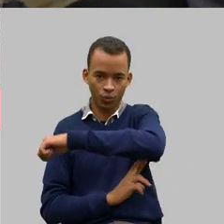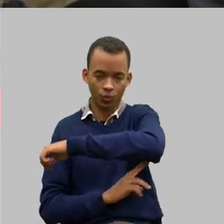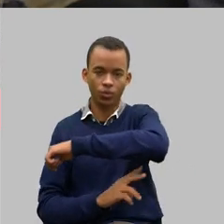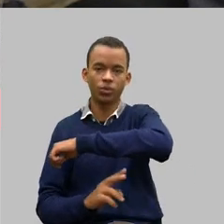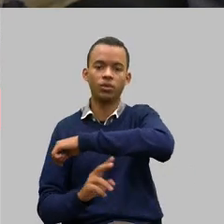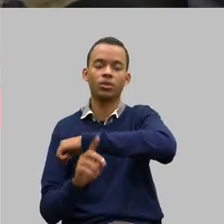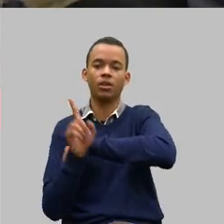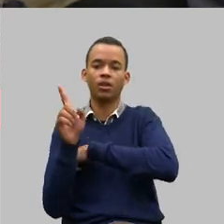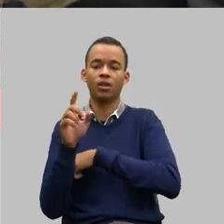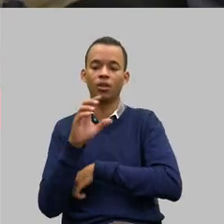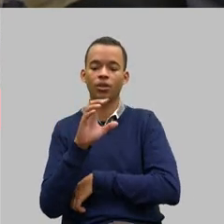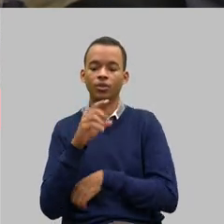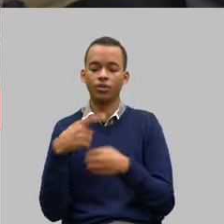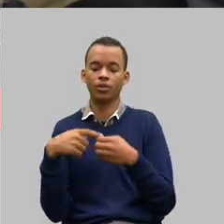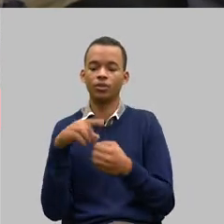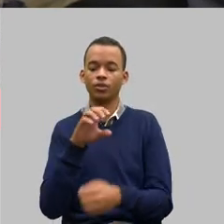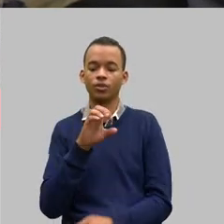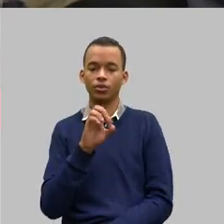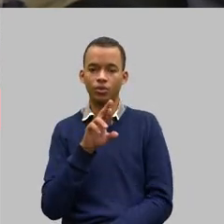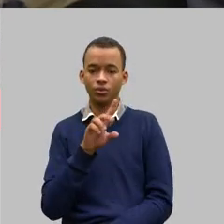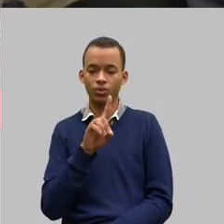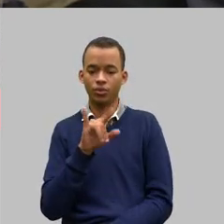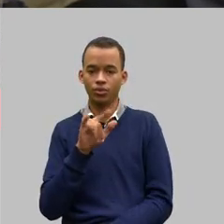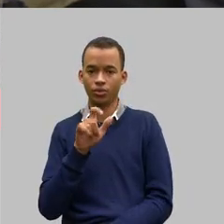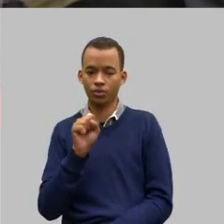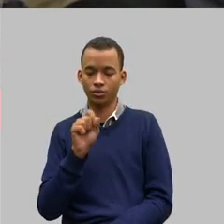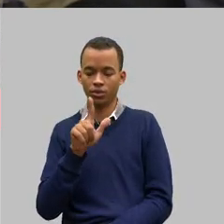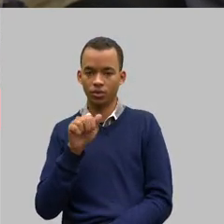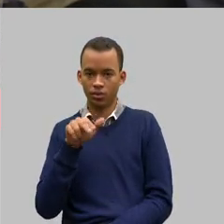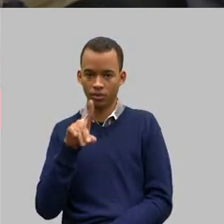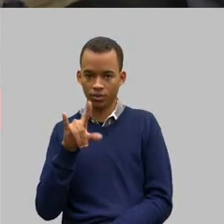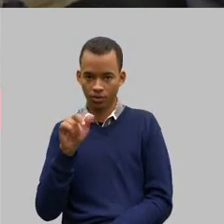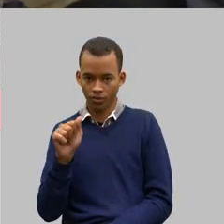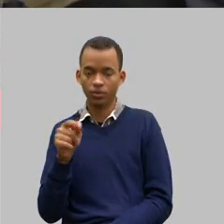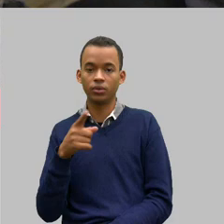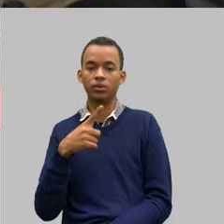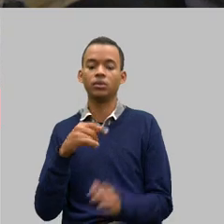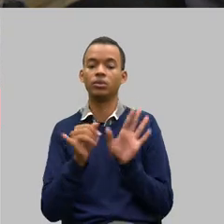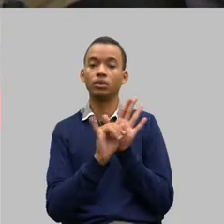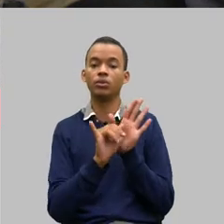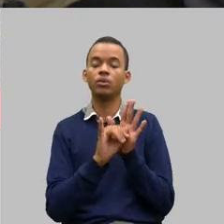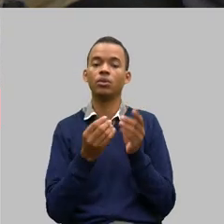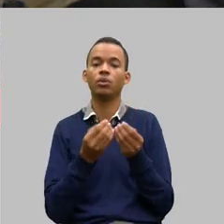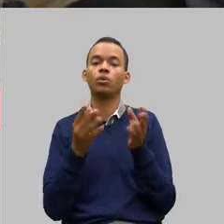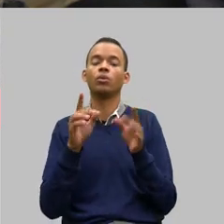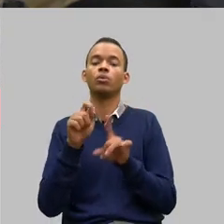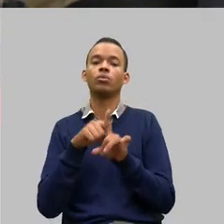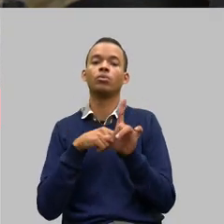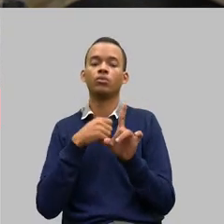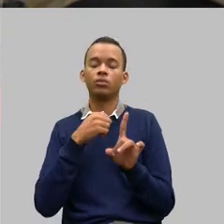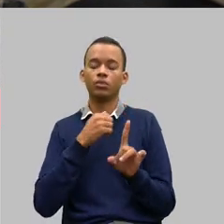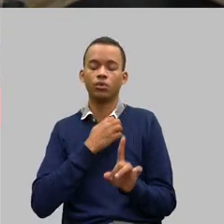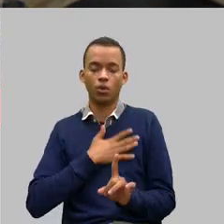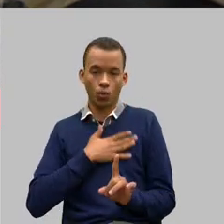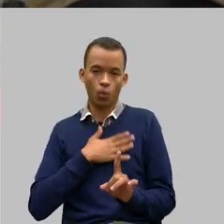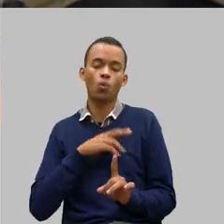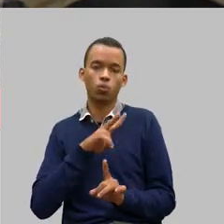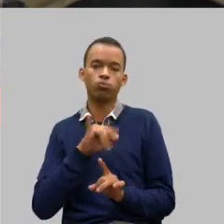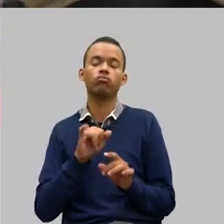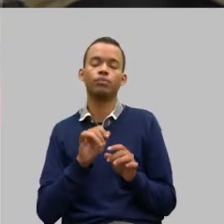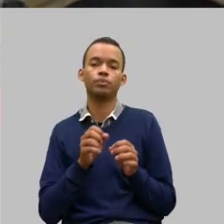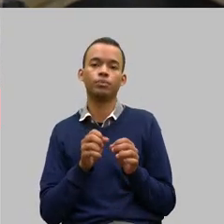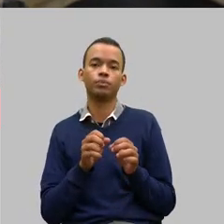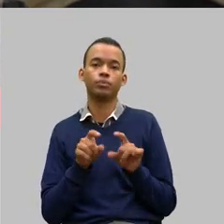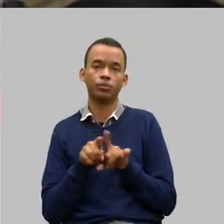me corrija eu complementa mas estamos com a previsão de agosto ter o edital publicado em agosto eh sobre a né o a questão das